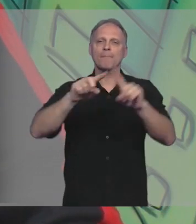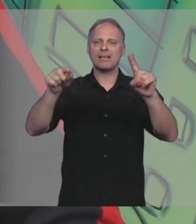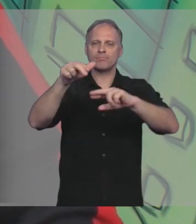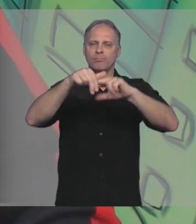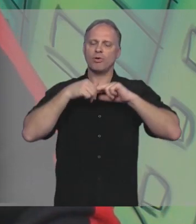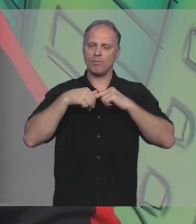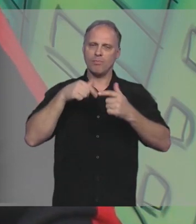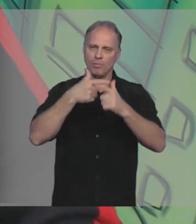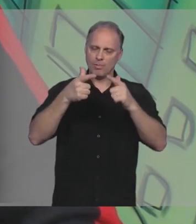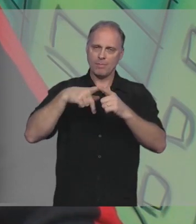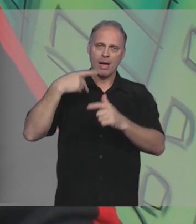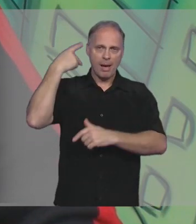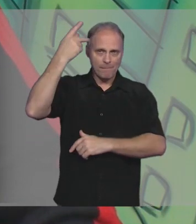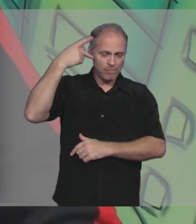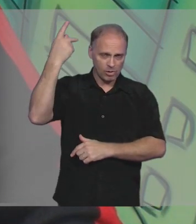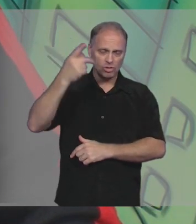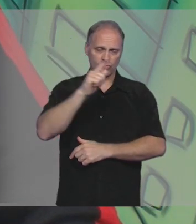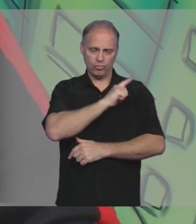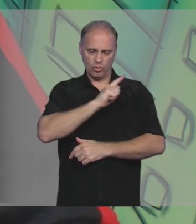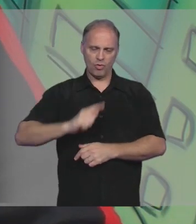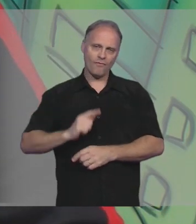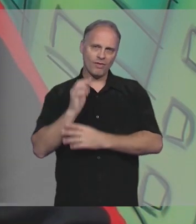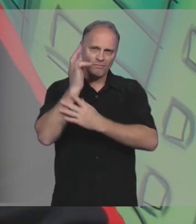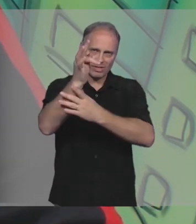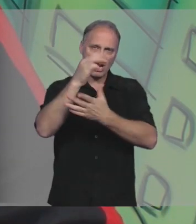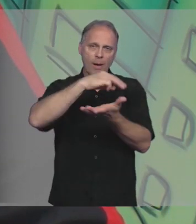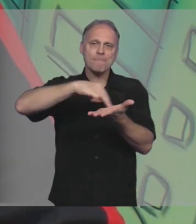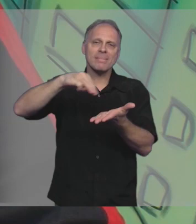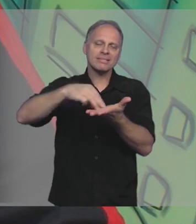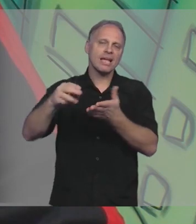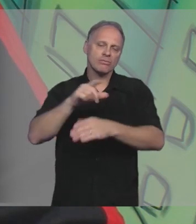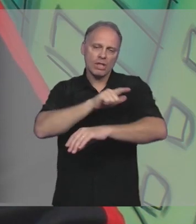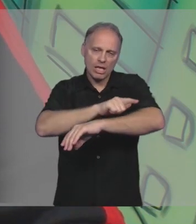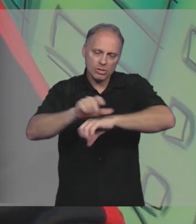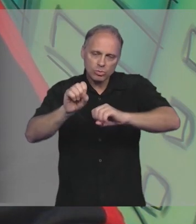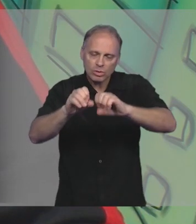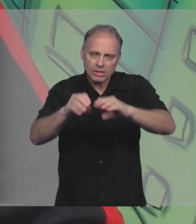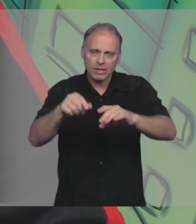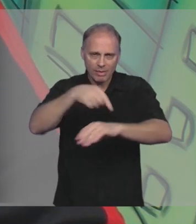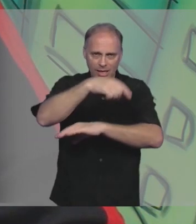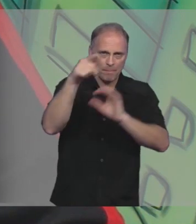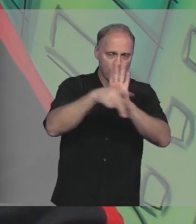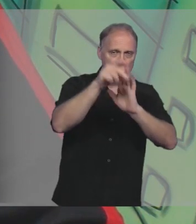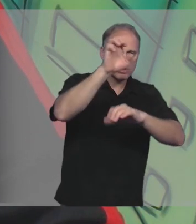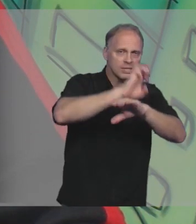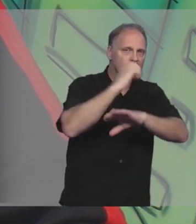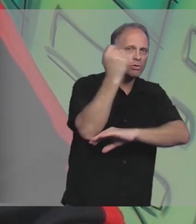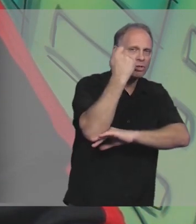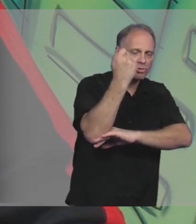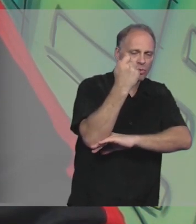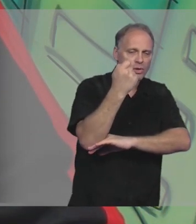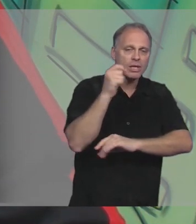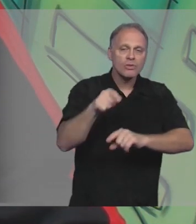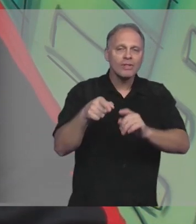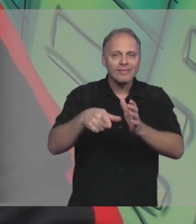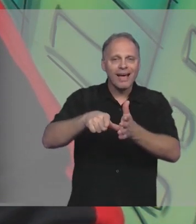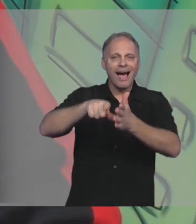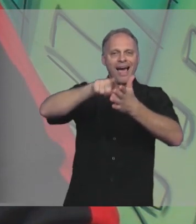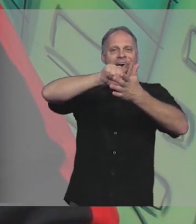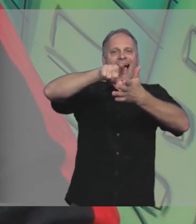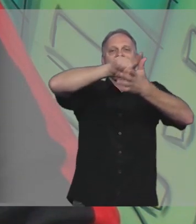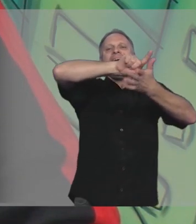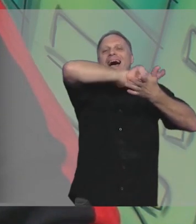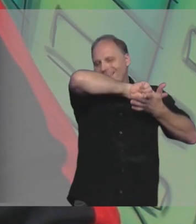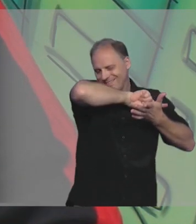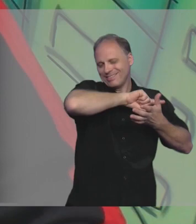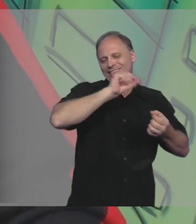política, tanto do governo federal, do Ministério da Educação, como aqui no Rio Grande do Sul, esse processo está sendo antecipado, está sendo